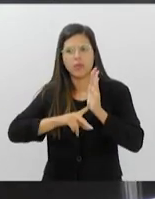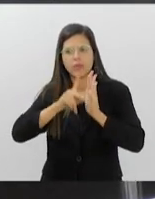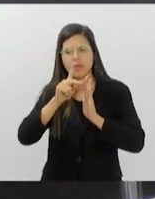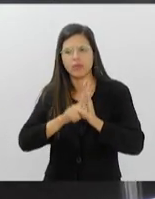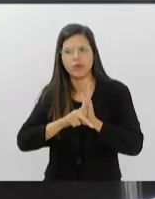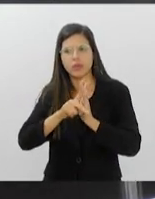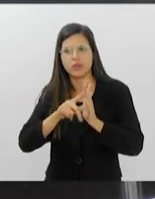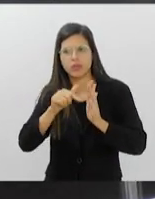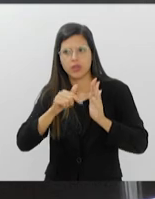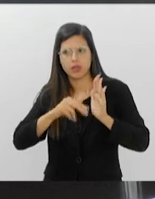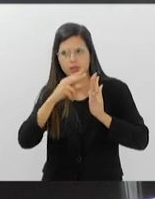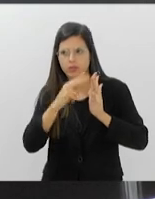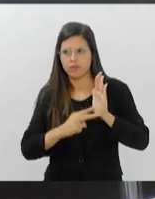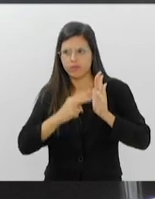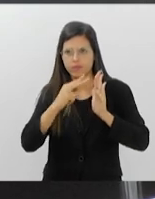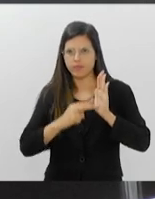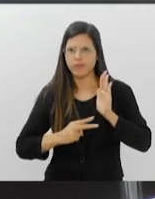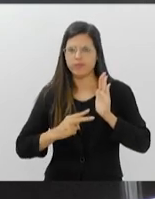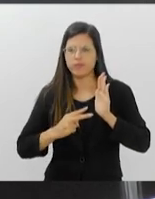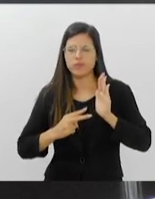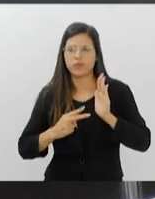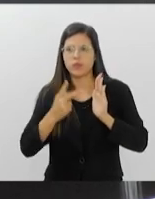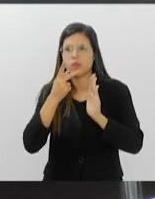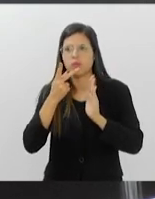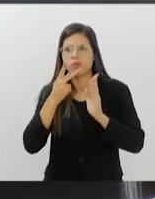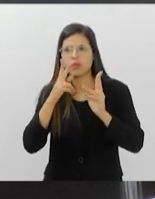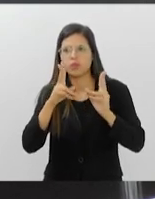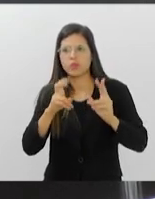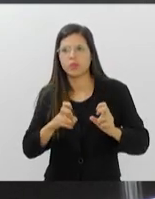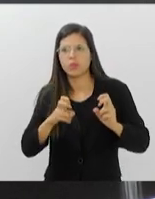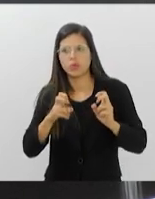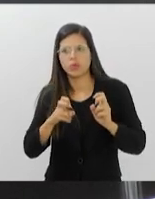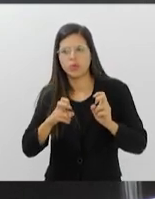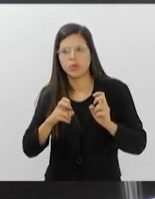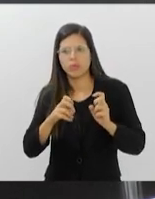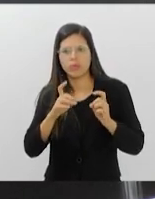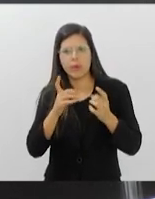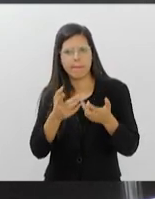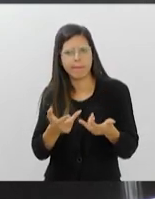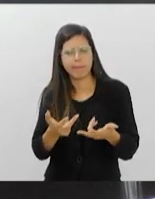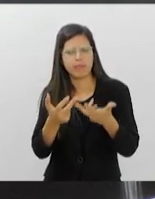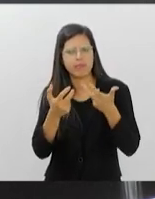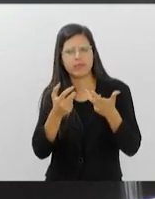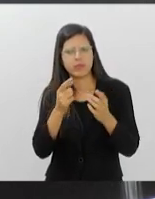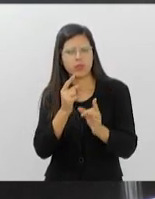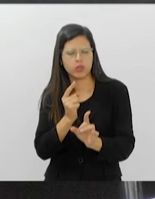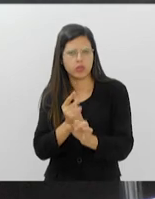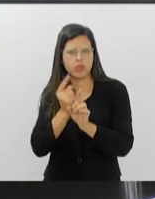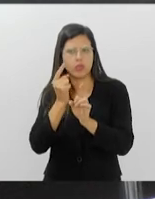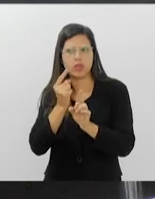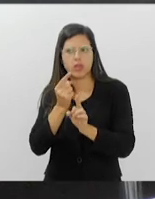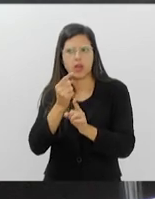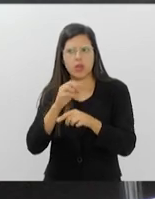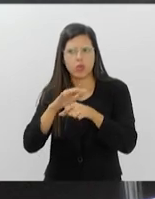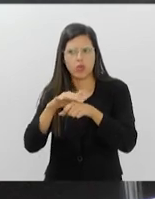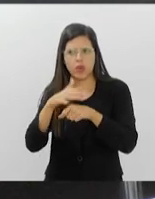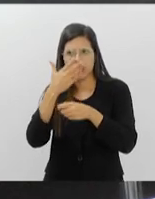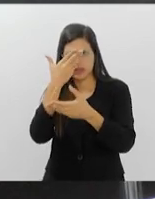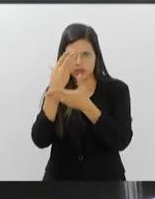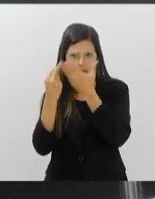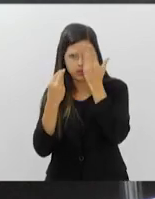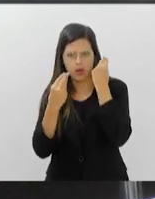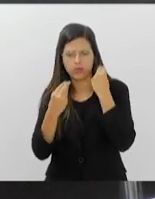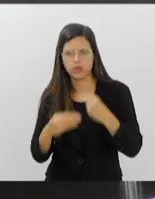de ler, ela fala da detectação da doença de Alzheimer, mas fala de uma maneira